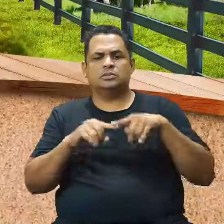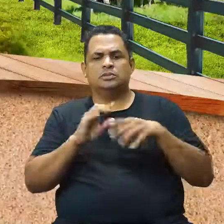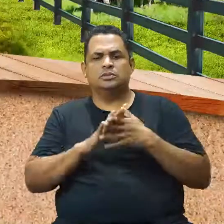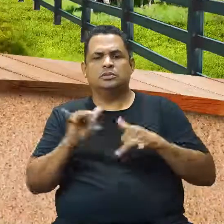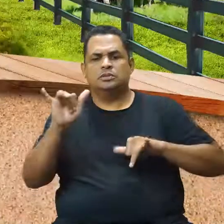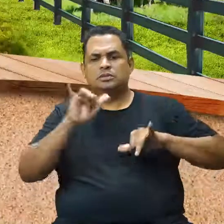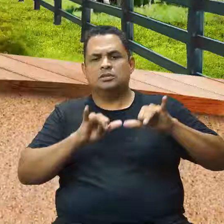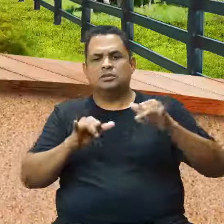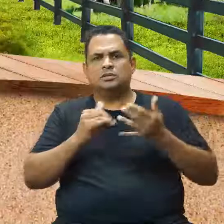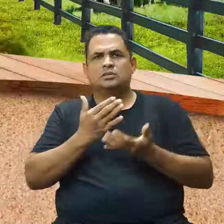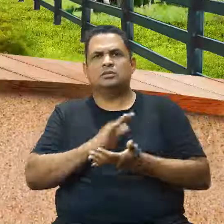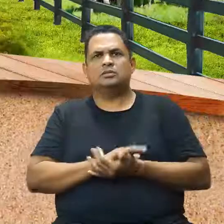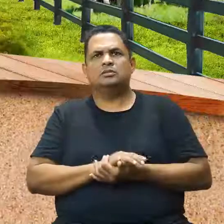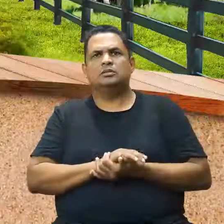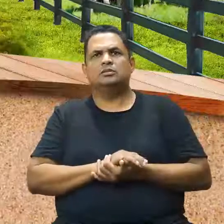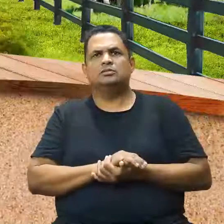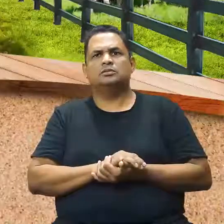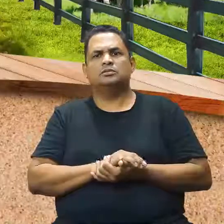produção vegetal.